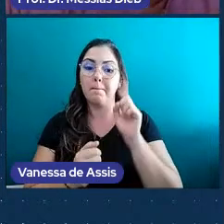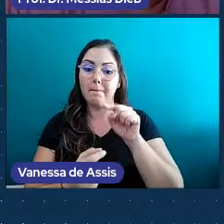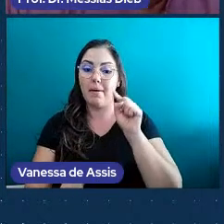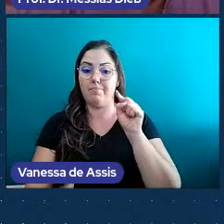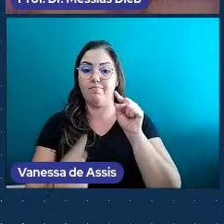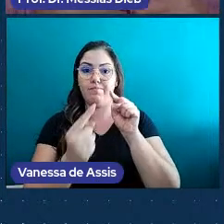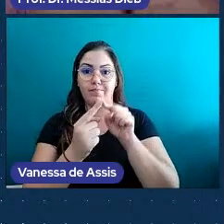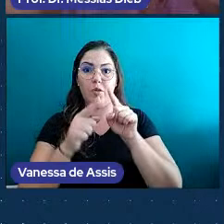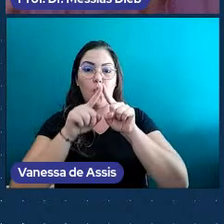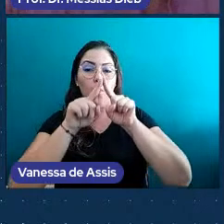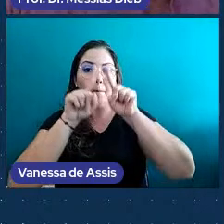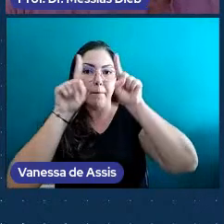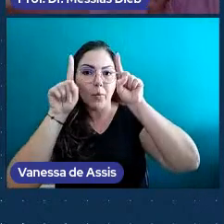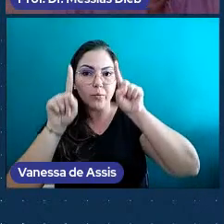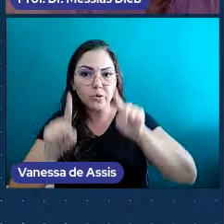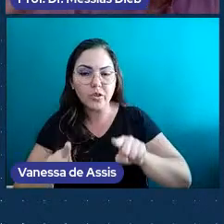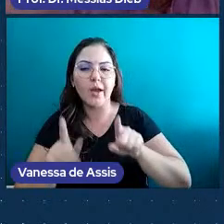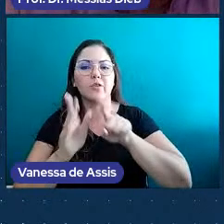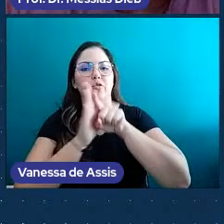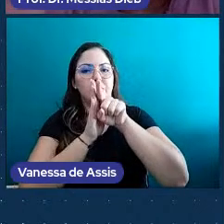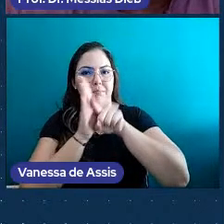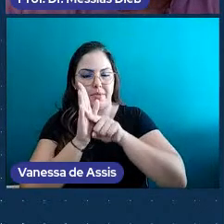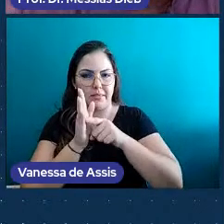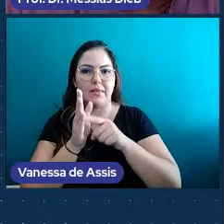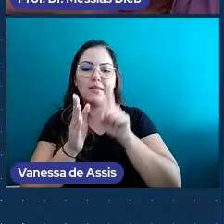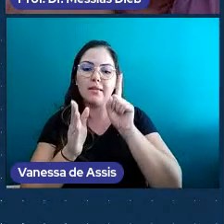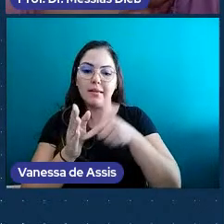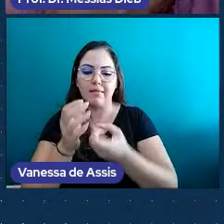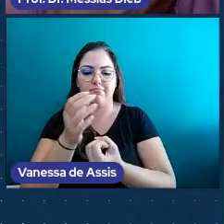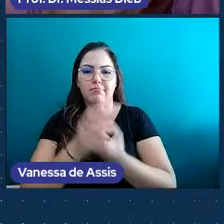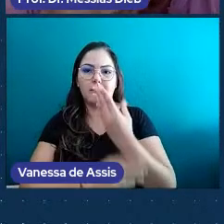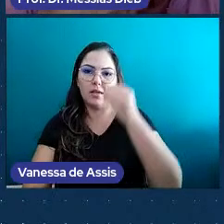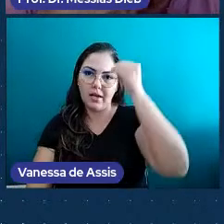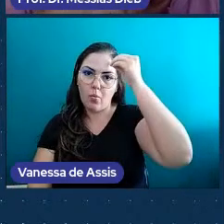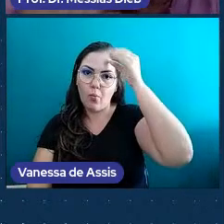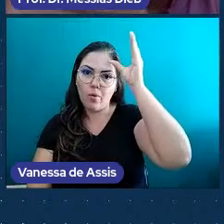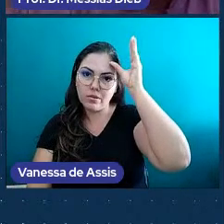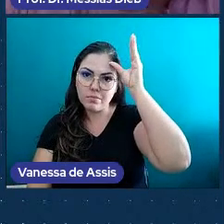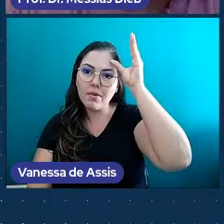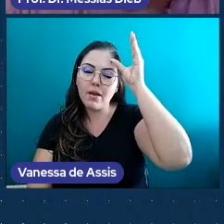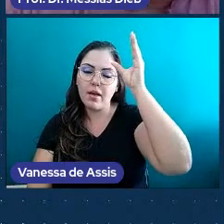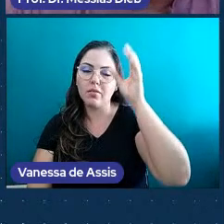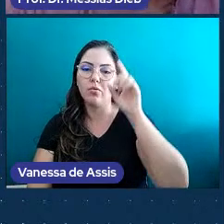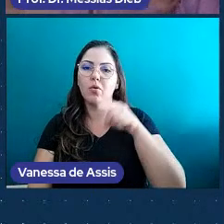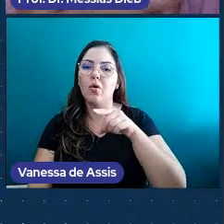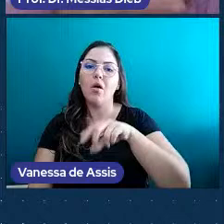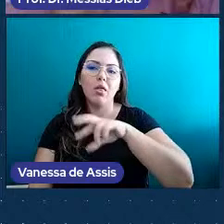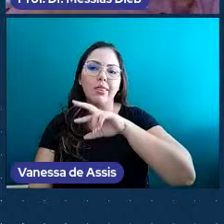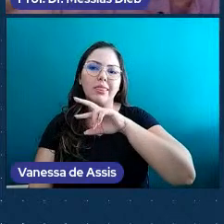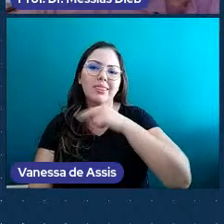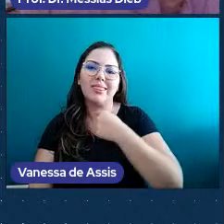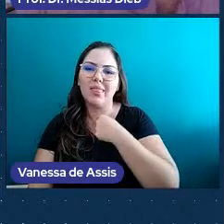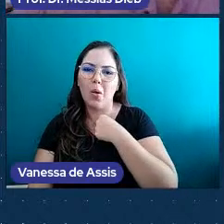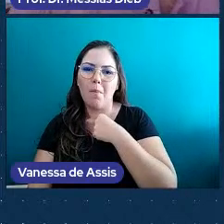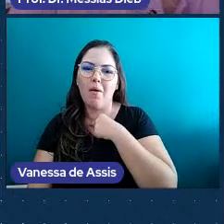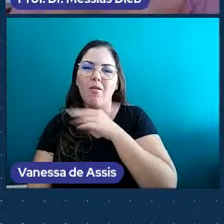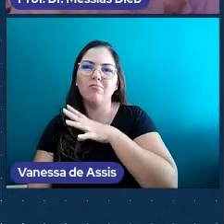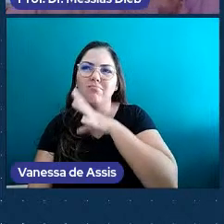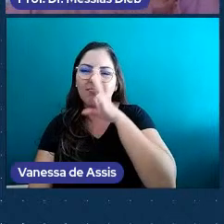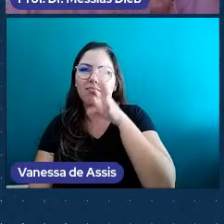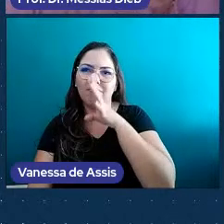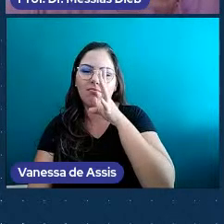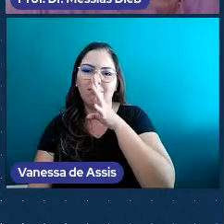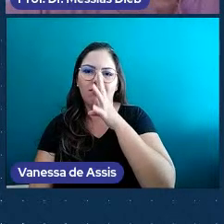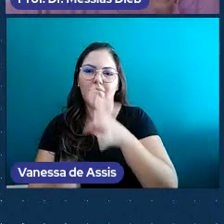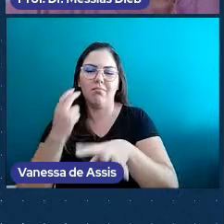própria atividade de pesquisa, que é a atividade de produzir conhecimento novo, ela não é feita de qualquer maneira. Ela exige,